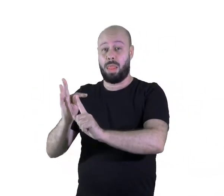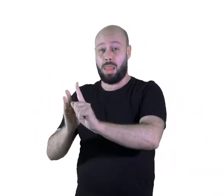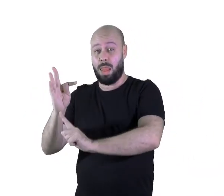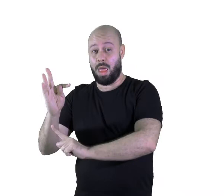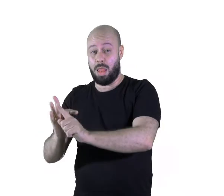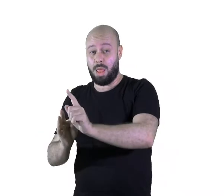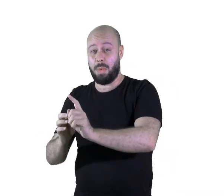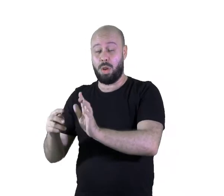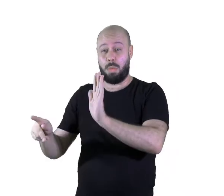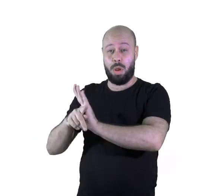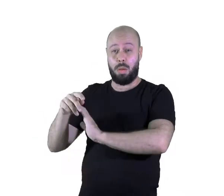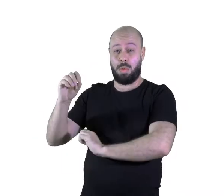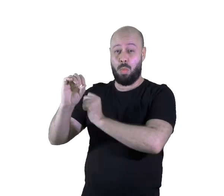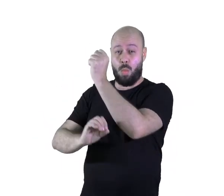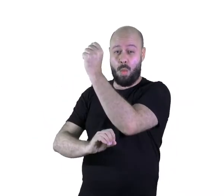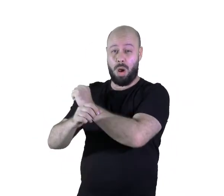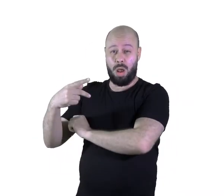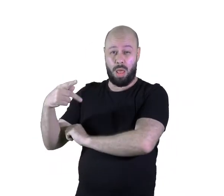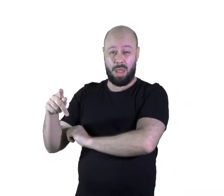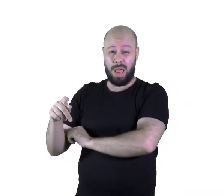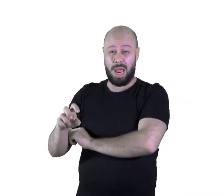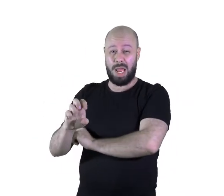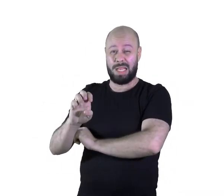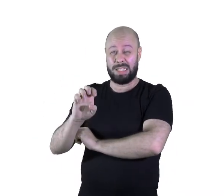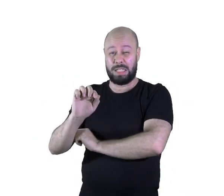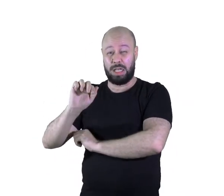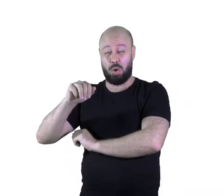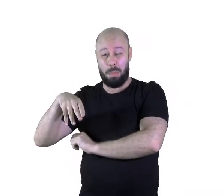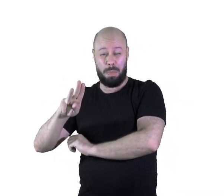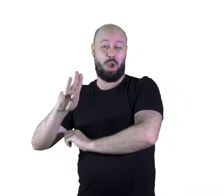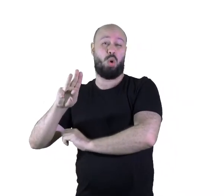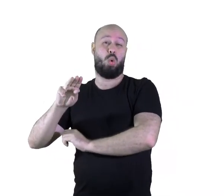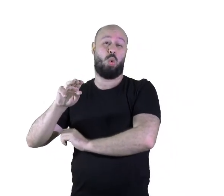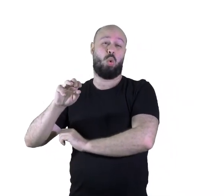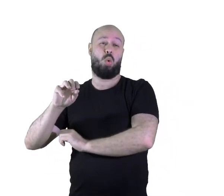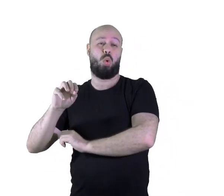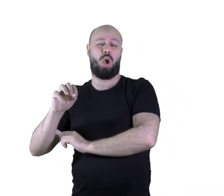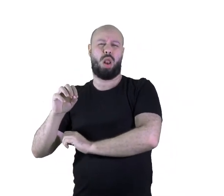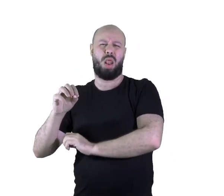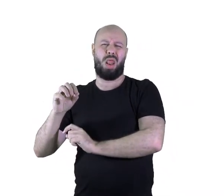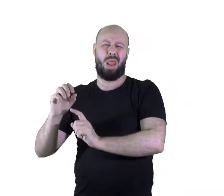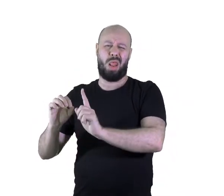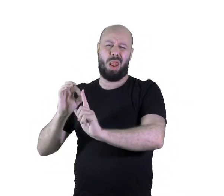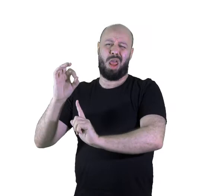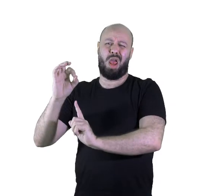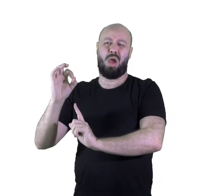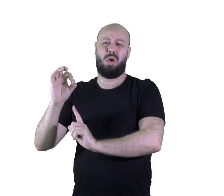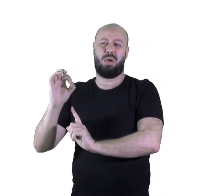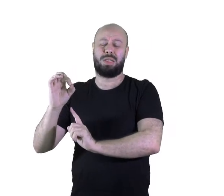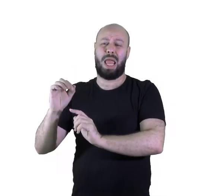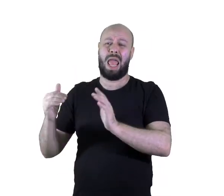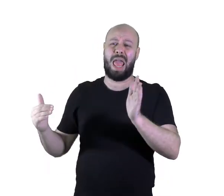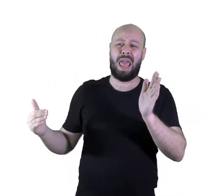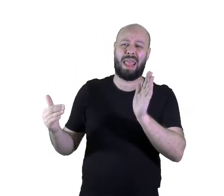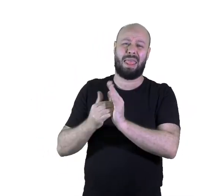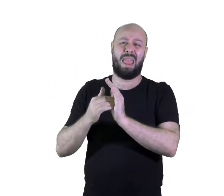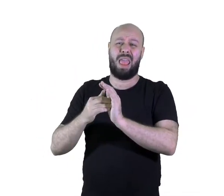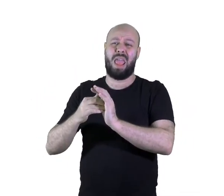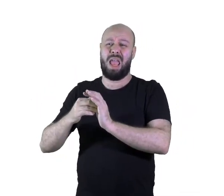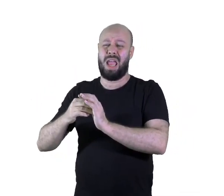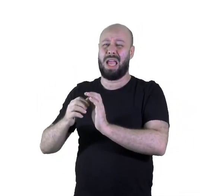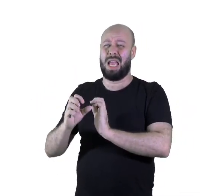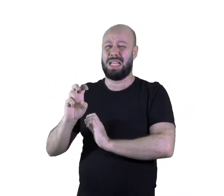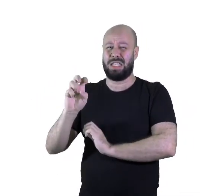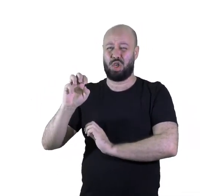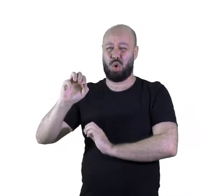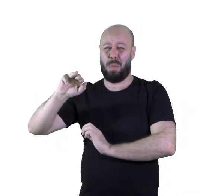entre 5.000 graus na superfície do Sol até 15 milhões de graus lá no núcleo